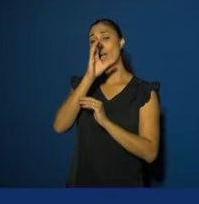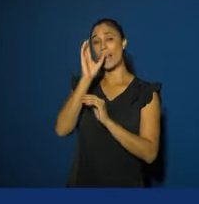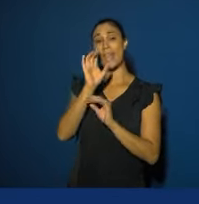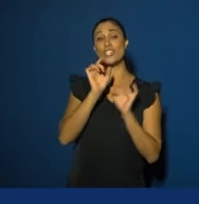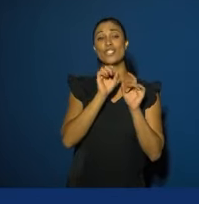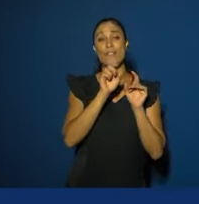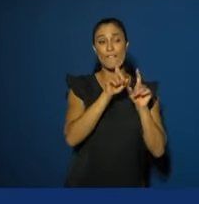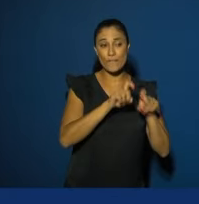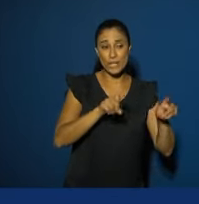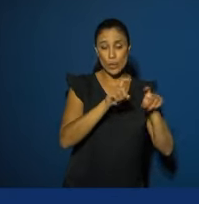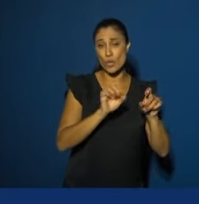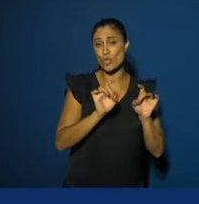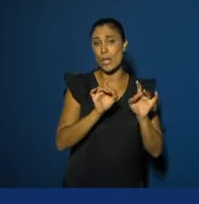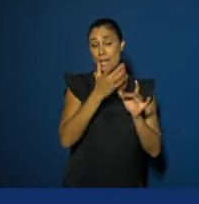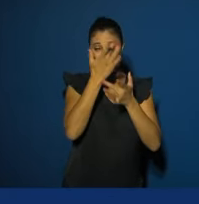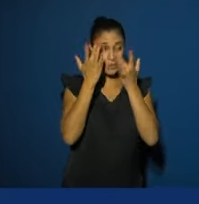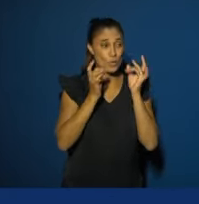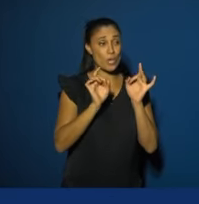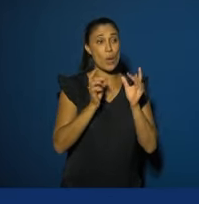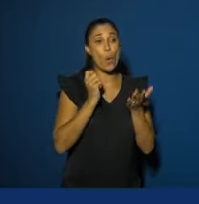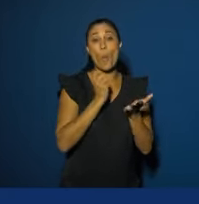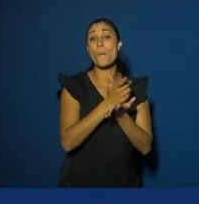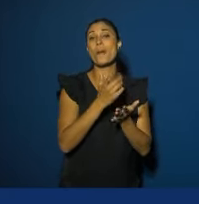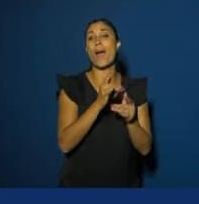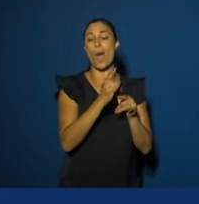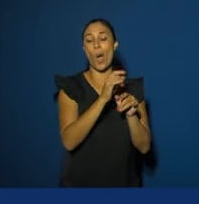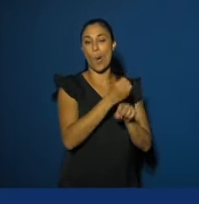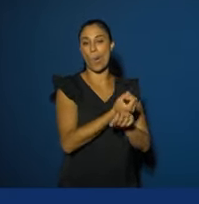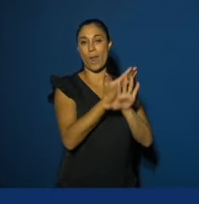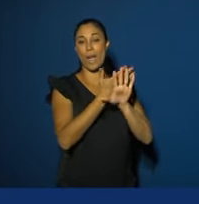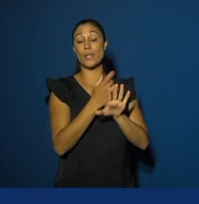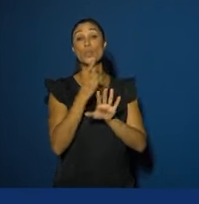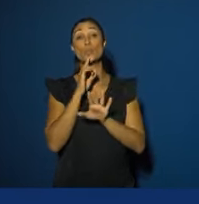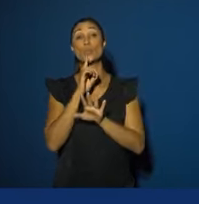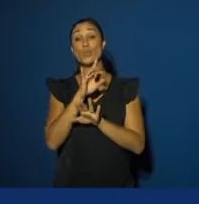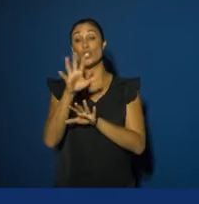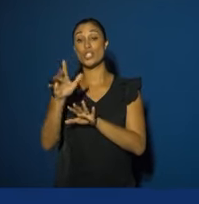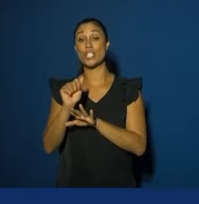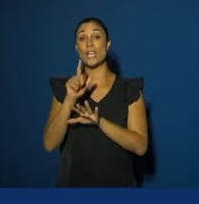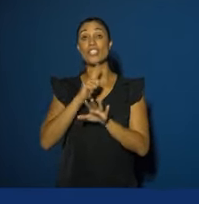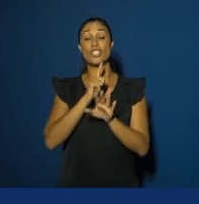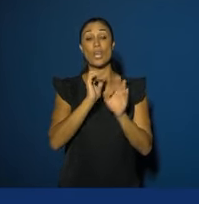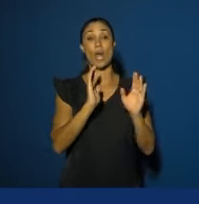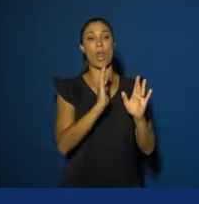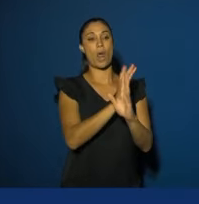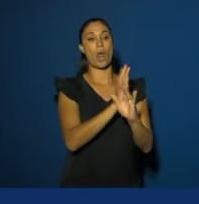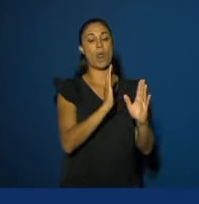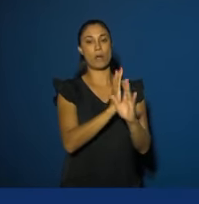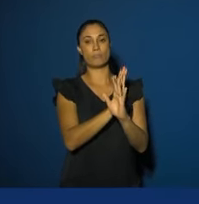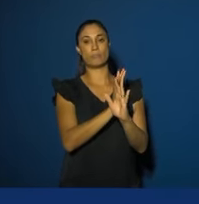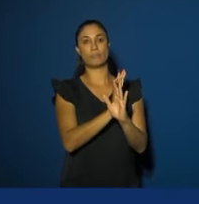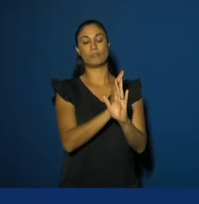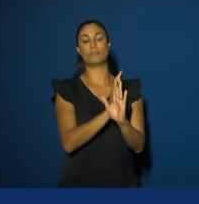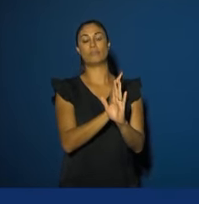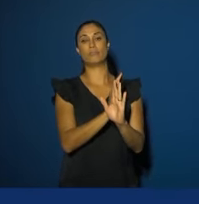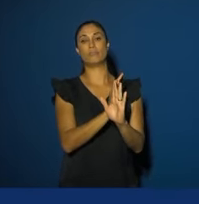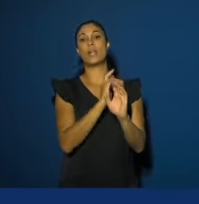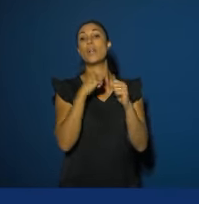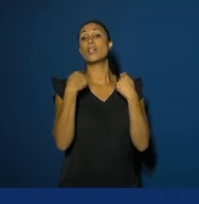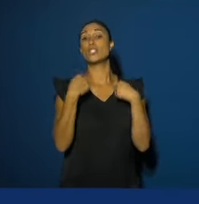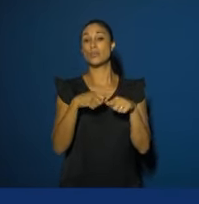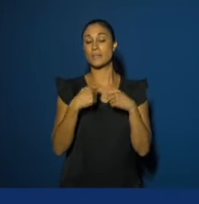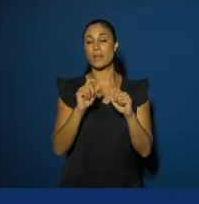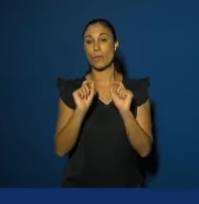acabar só comprando online no dia que levantou o lockdown já já tinha gente no shopping Lembrando que a gente tinha que passar por